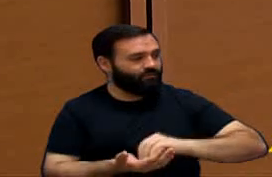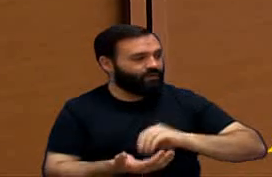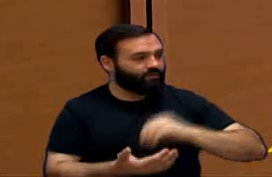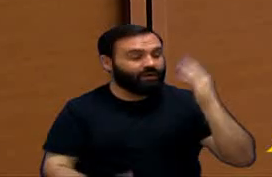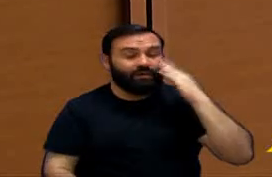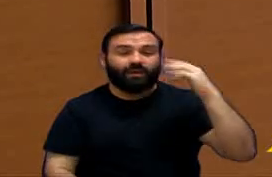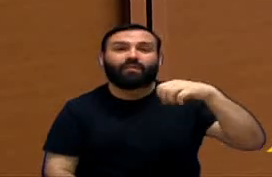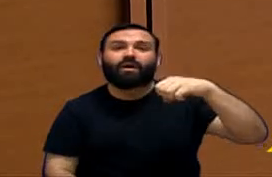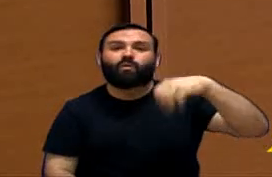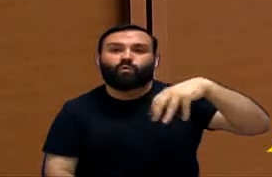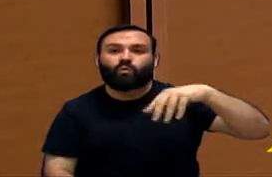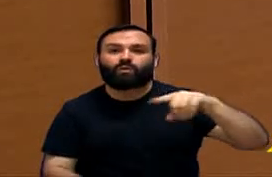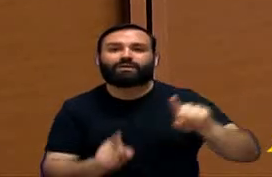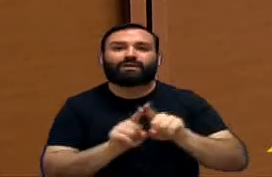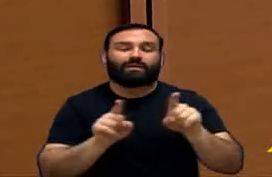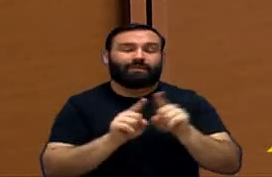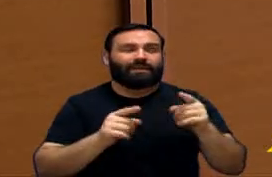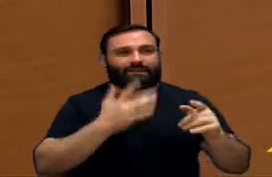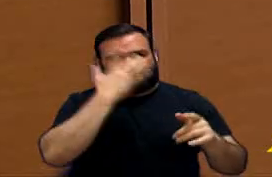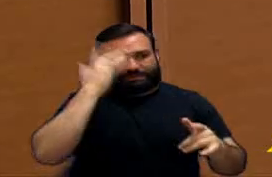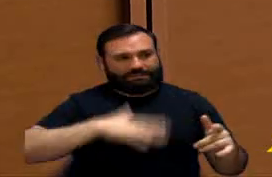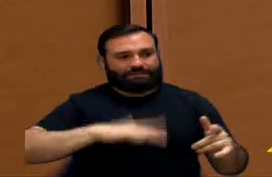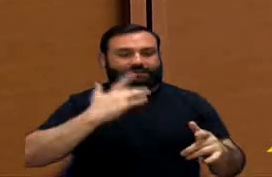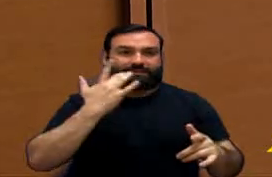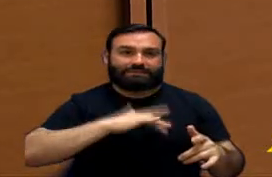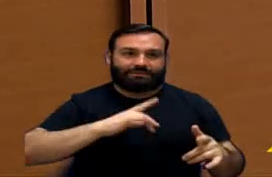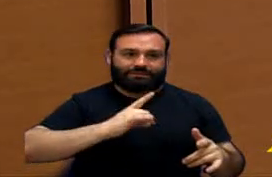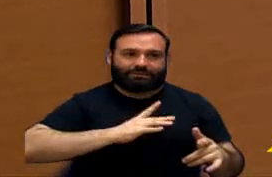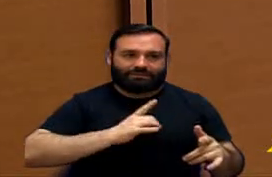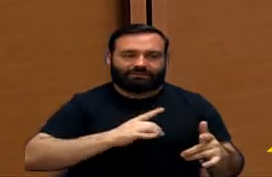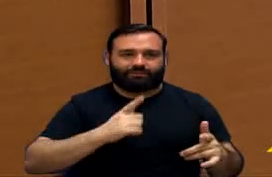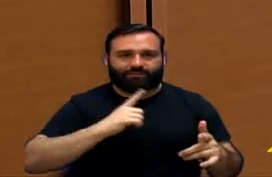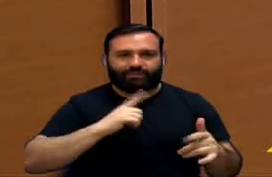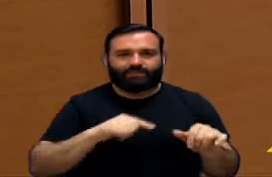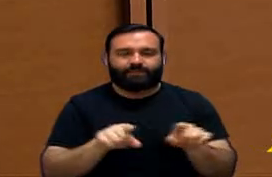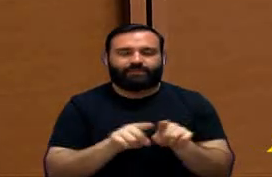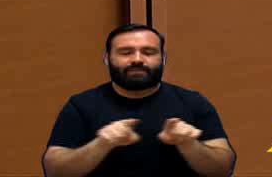que a iluminação também gera insegurança também né